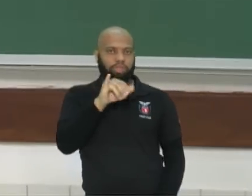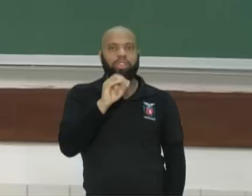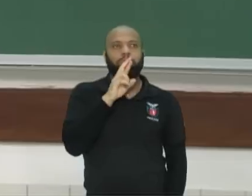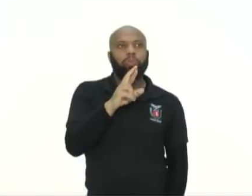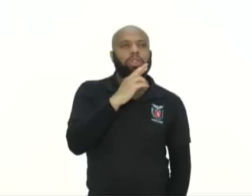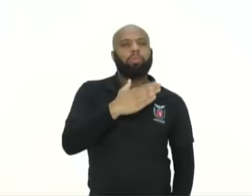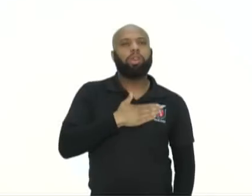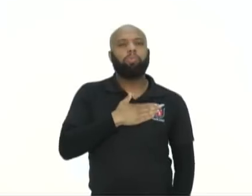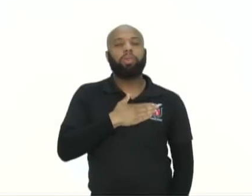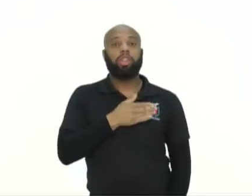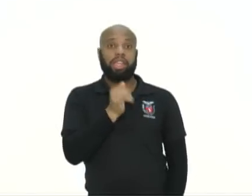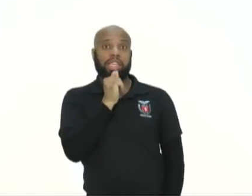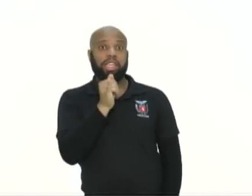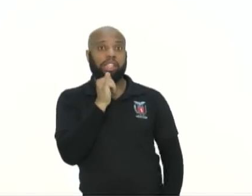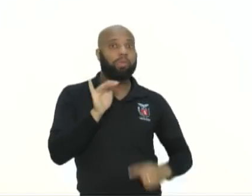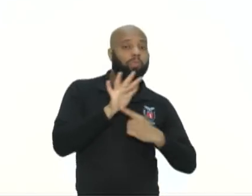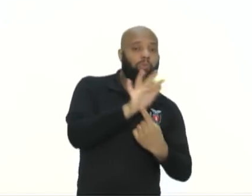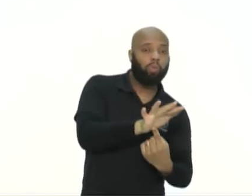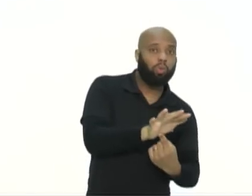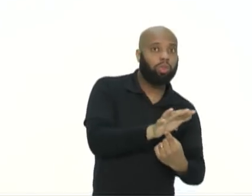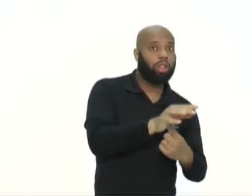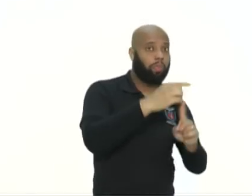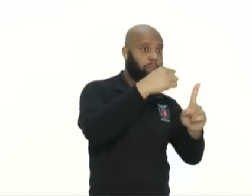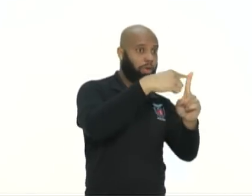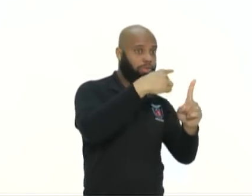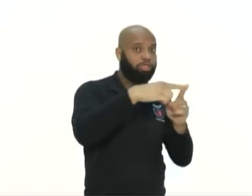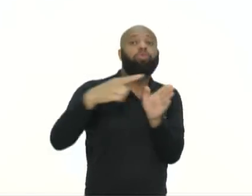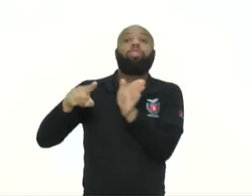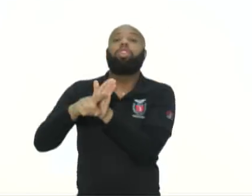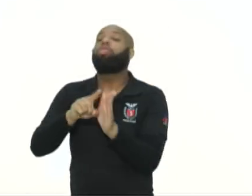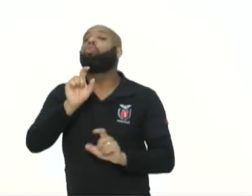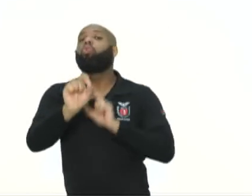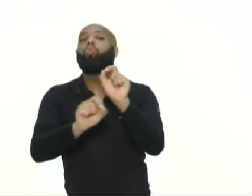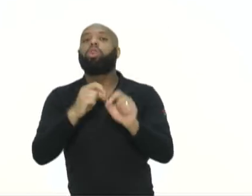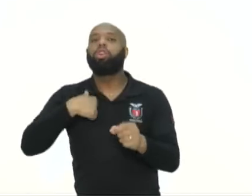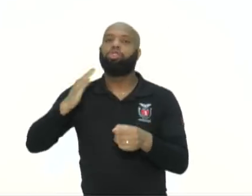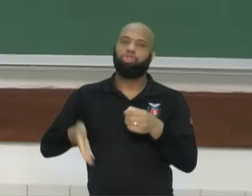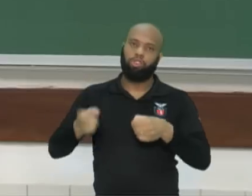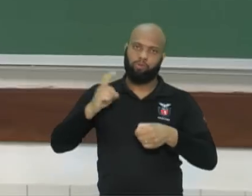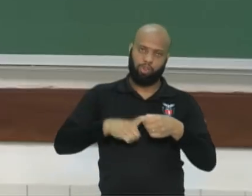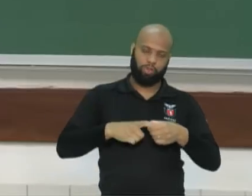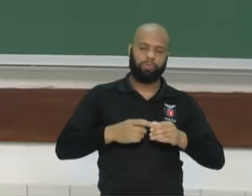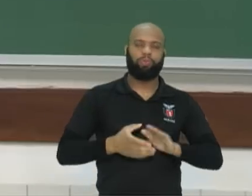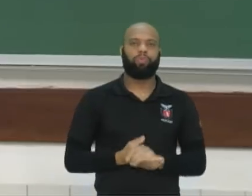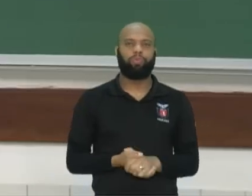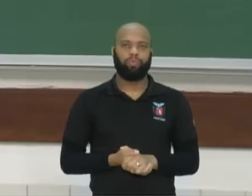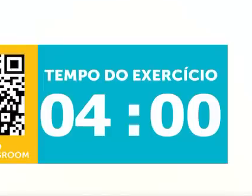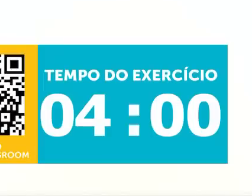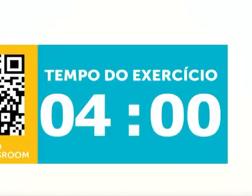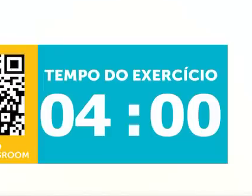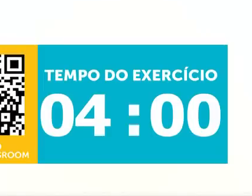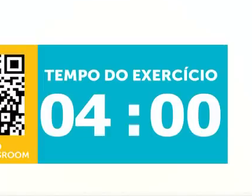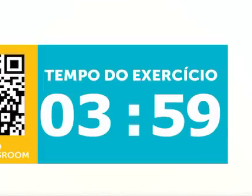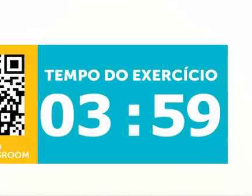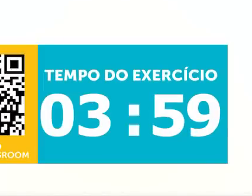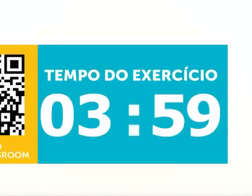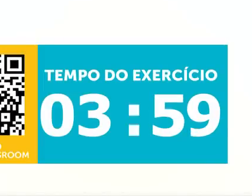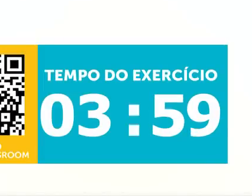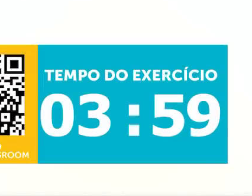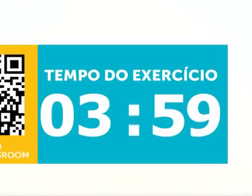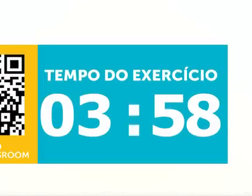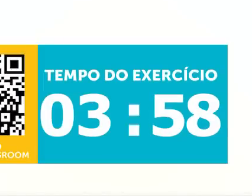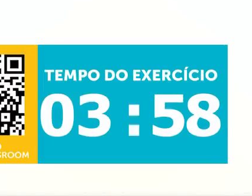para mim, citem para mim impactos negativos, impactos positivos e a gente já volta para falar a respeito.